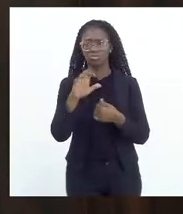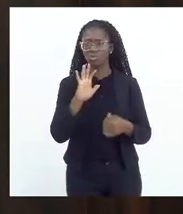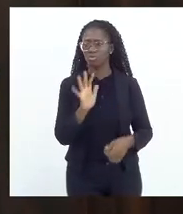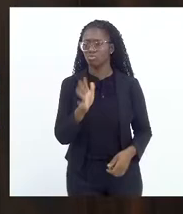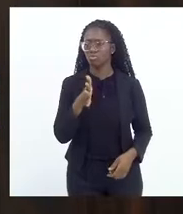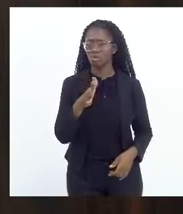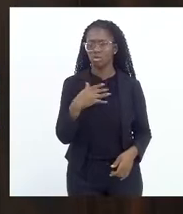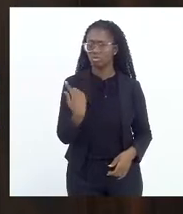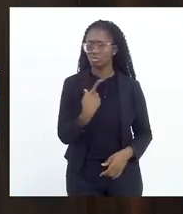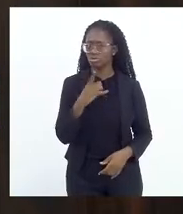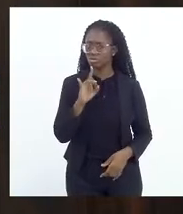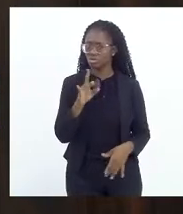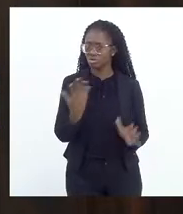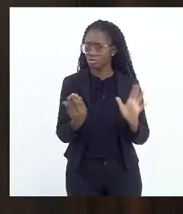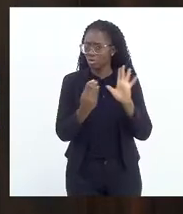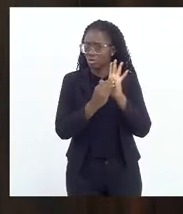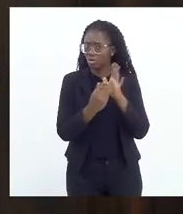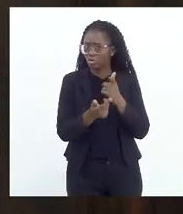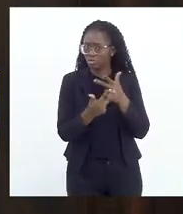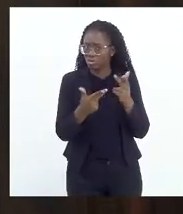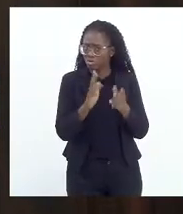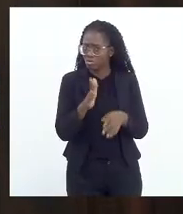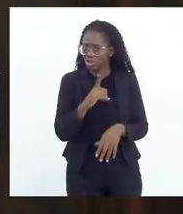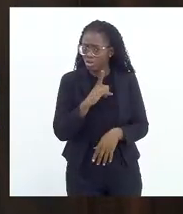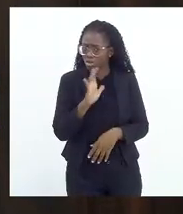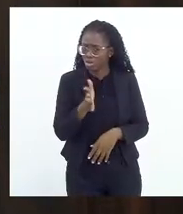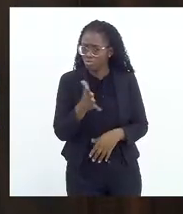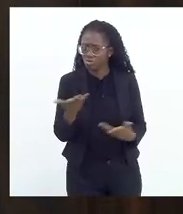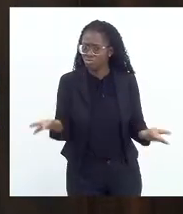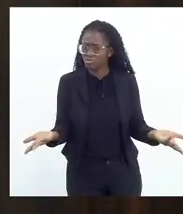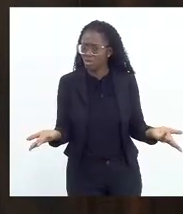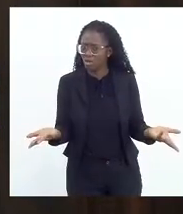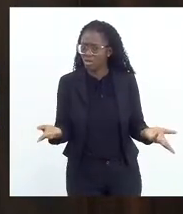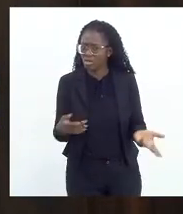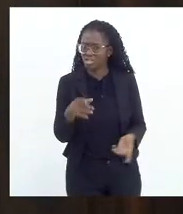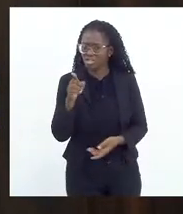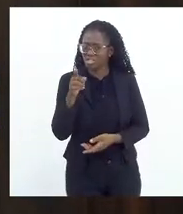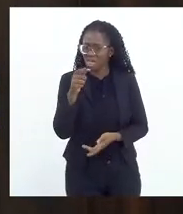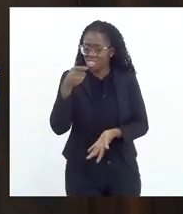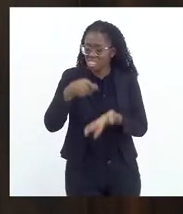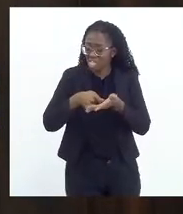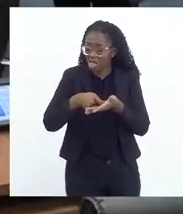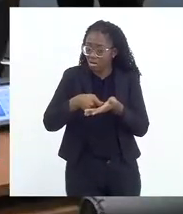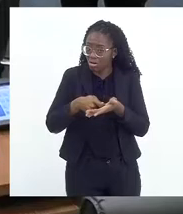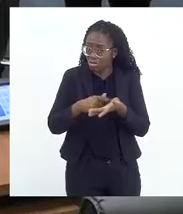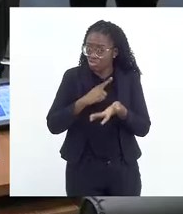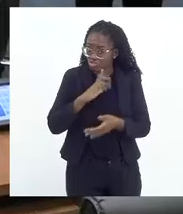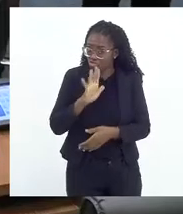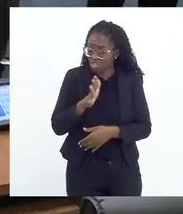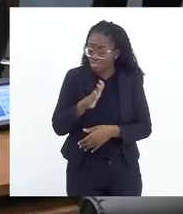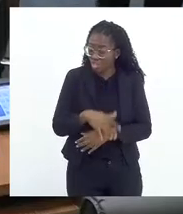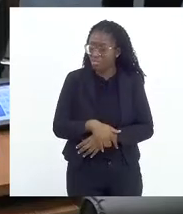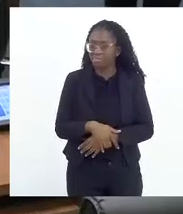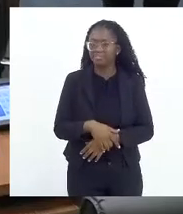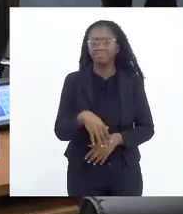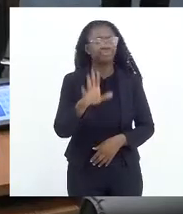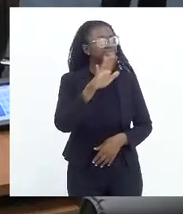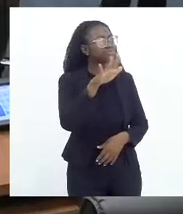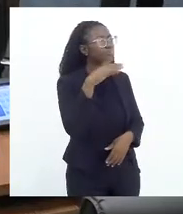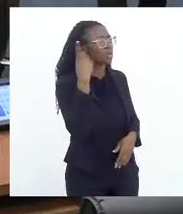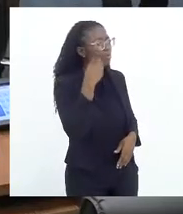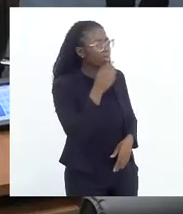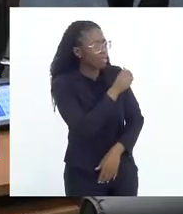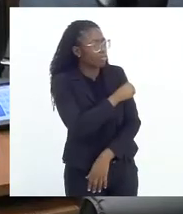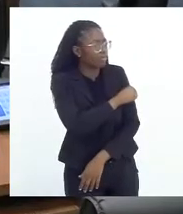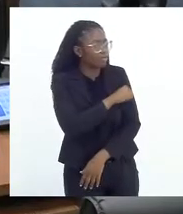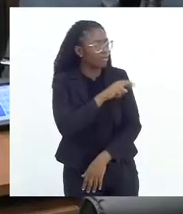só acrescentamos coisas que já estavam. O deverá já estava. Deputada enfermeira Regiane, aliás, presidente Jair